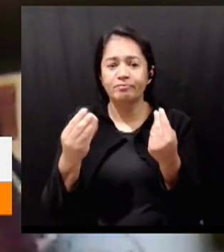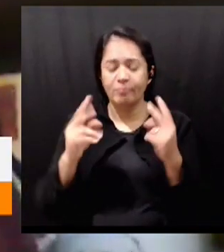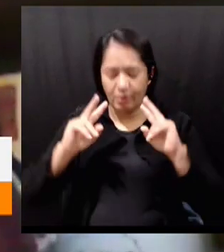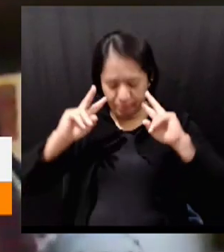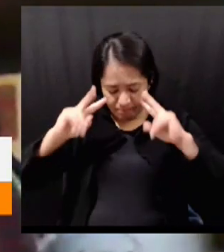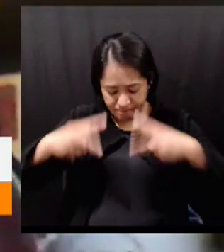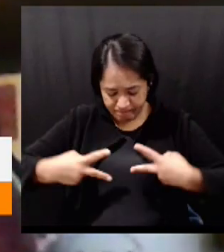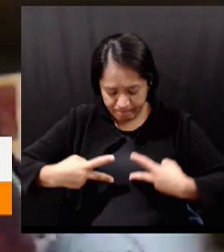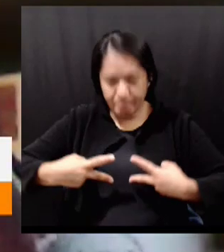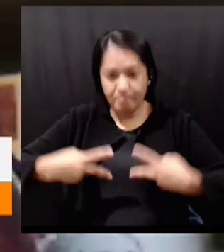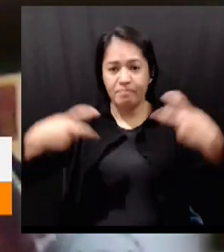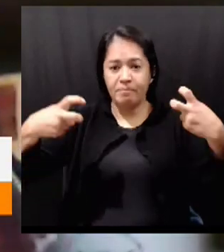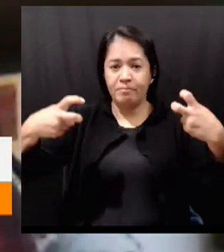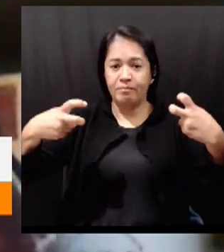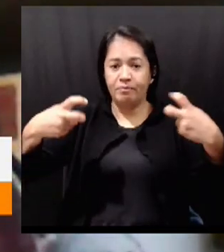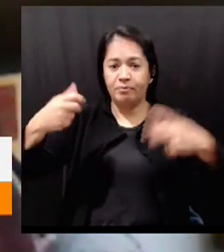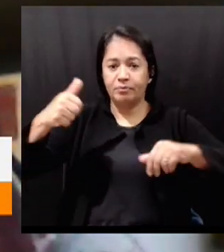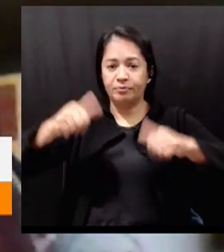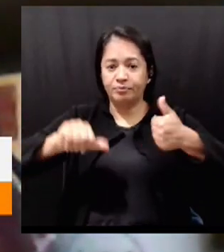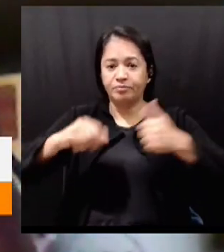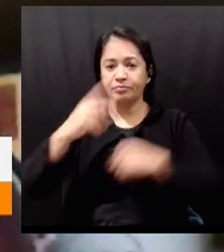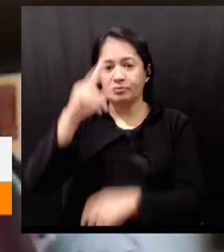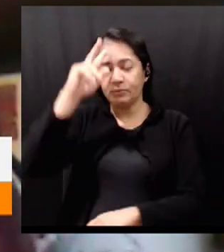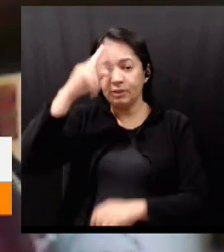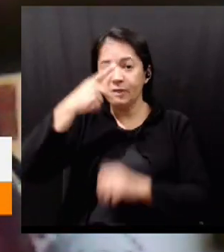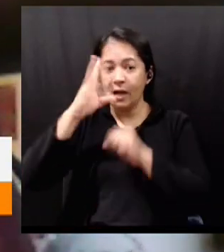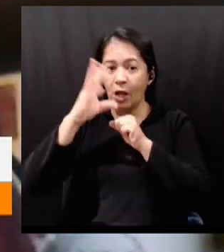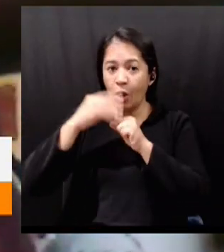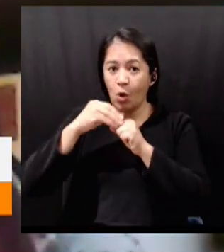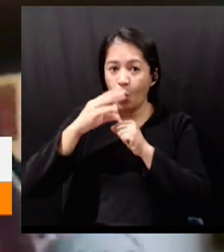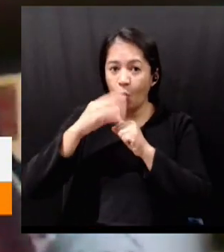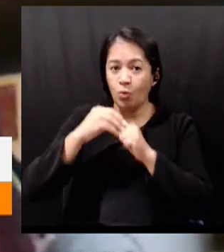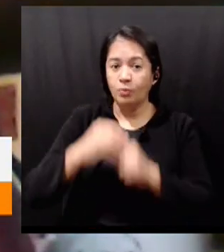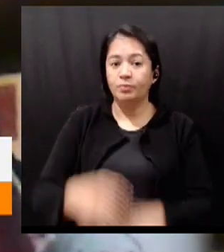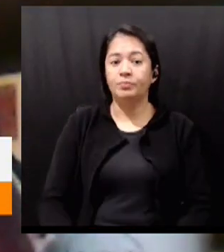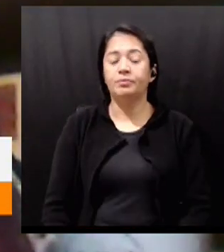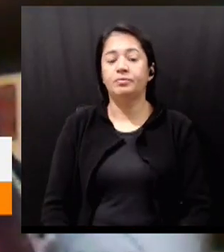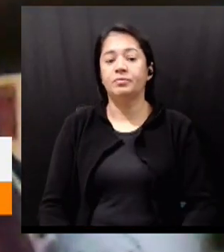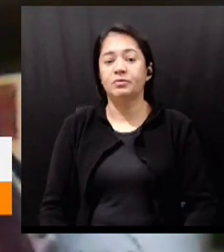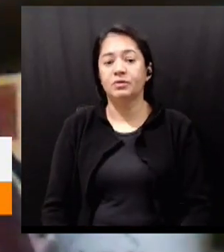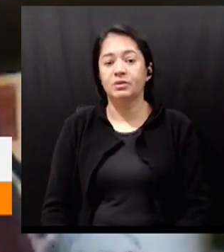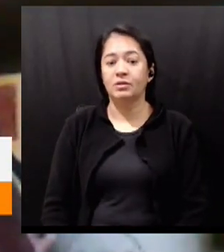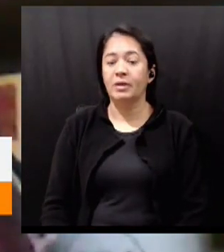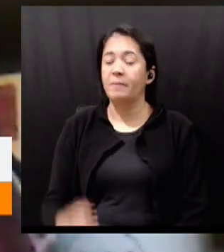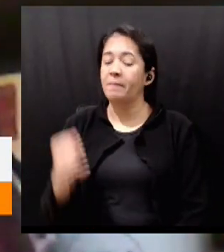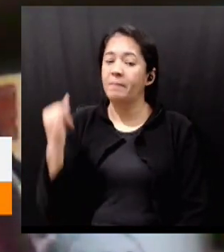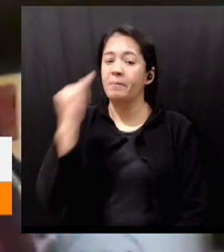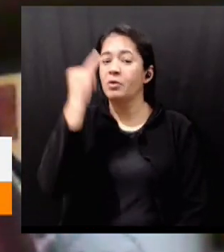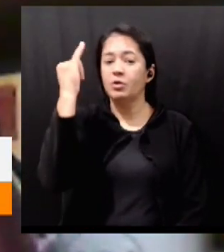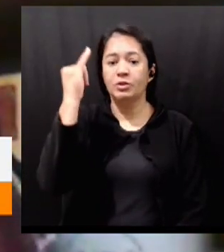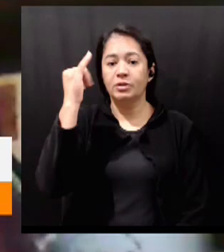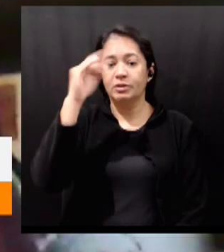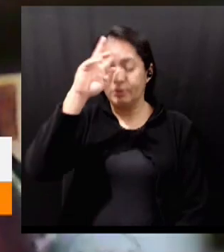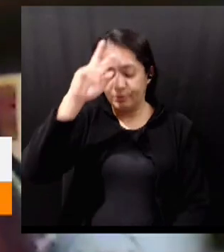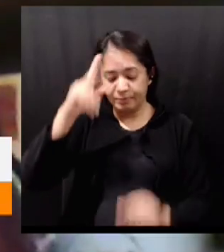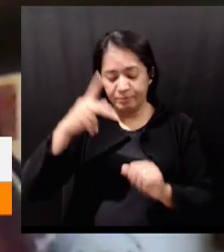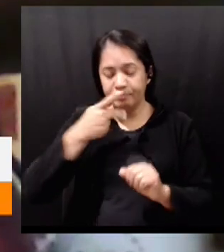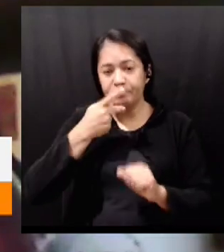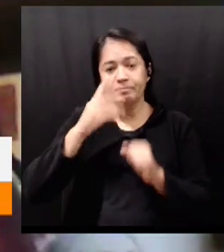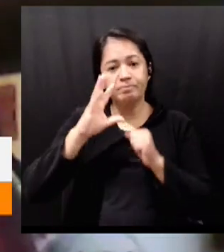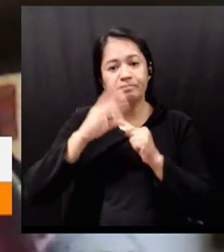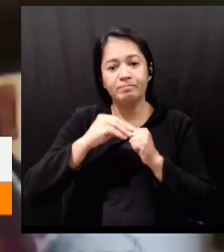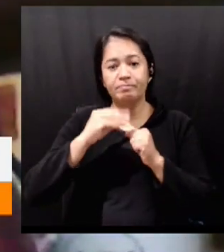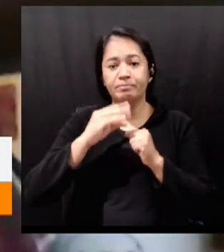se autoconhecer, porque o conhecimento, o autoconhecimento é fundamental para isso, para que